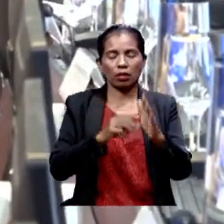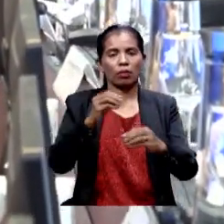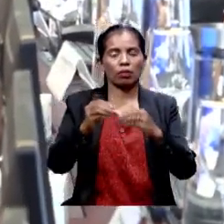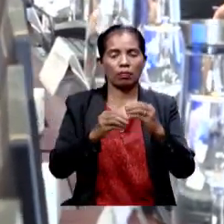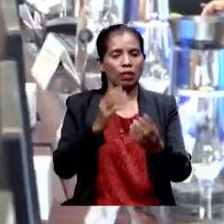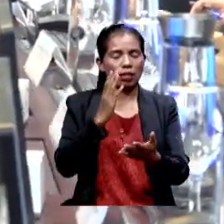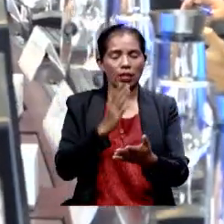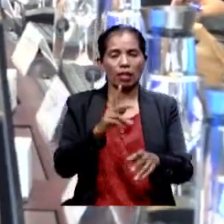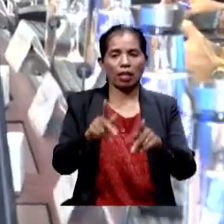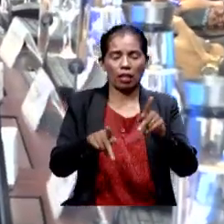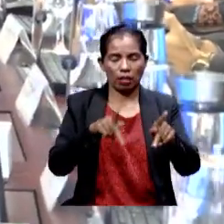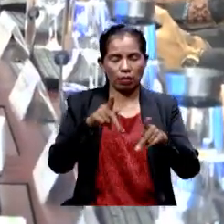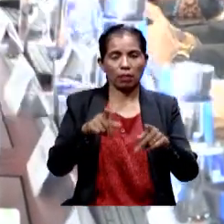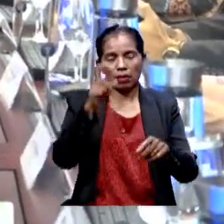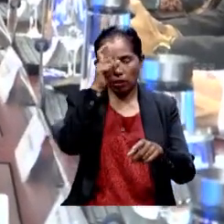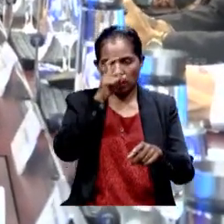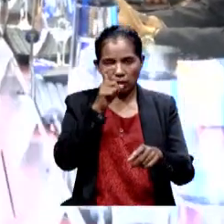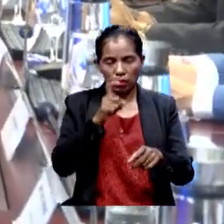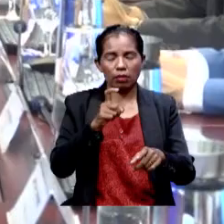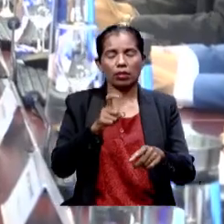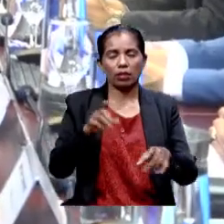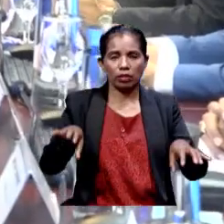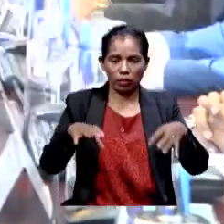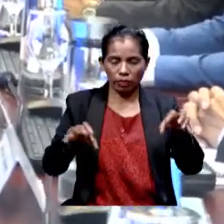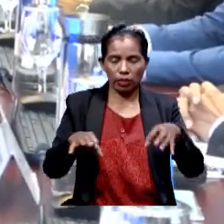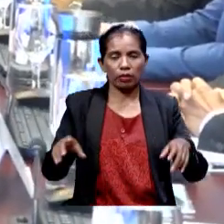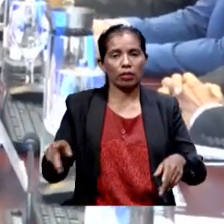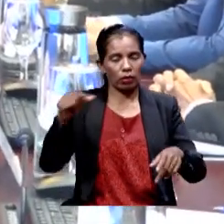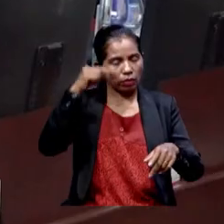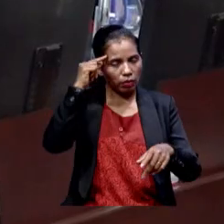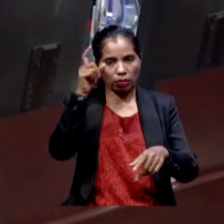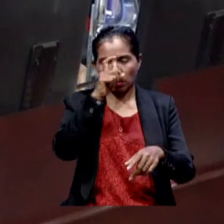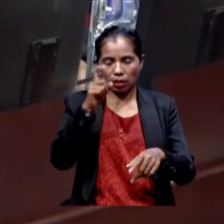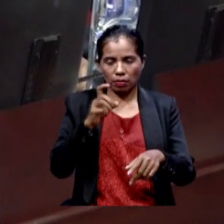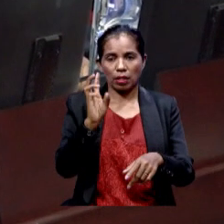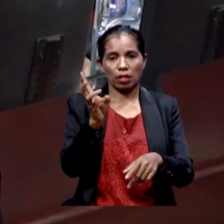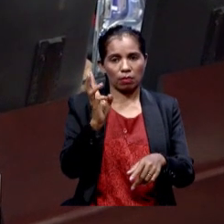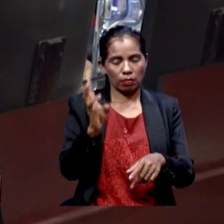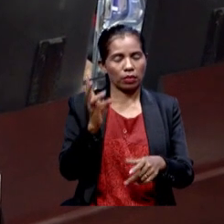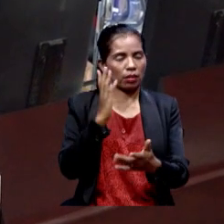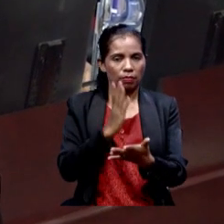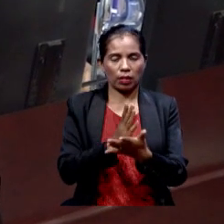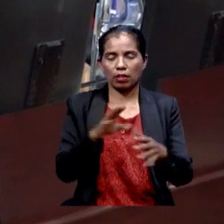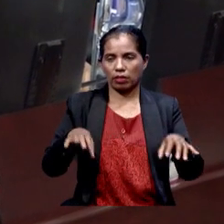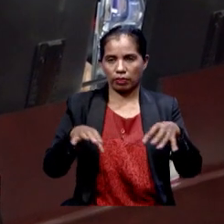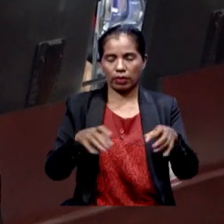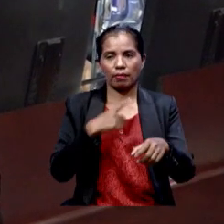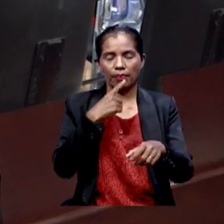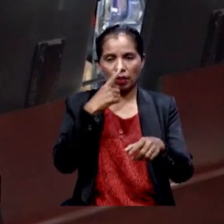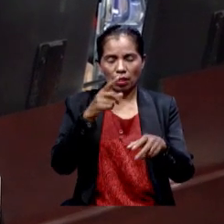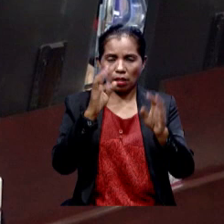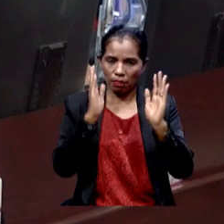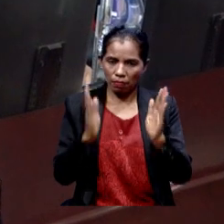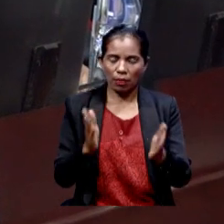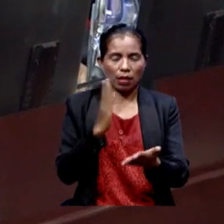idade para relação serviço funcionário público no agente administração NIAN. Projeto lei né, o objetivo atu reforma obrigatório